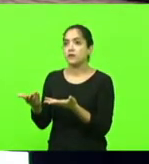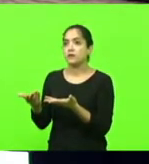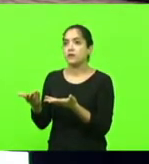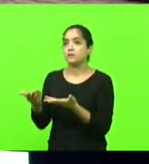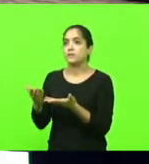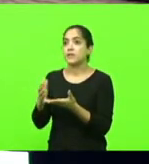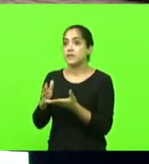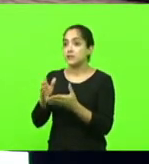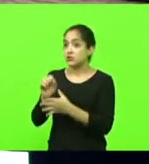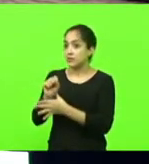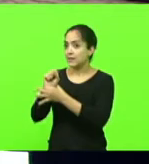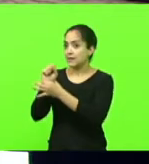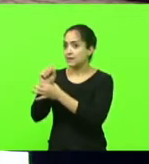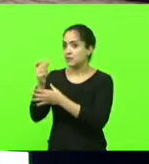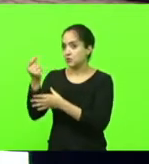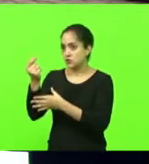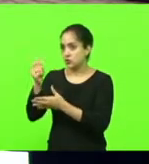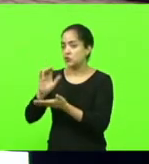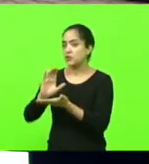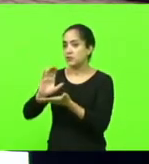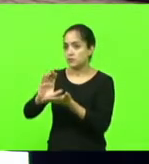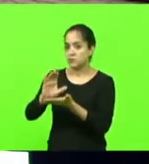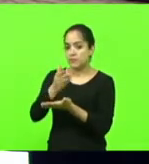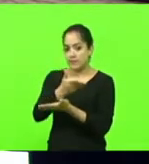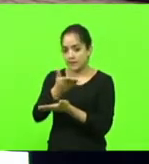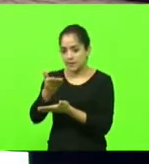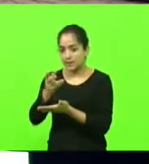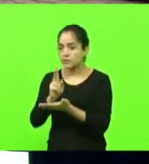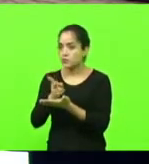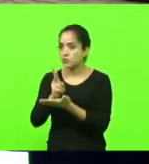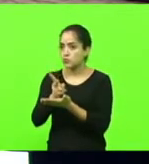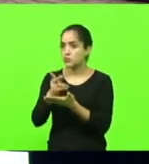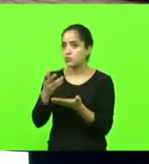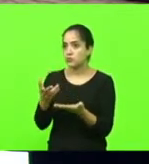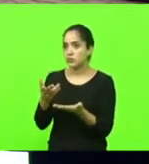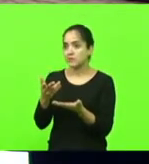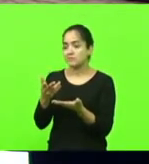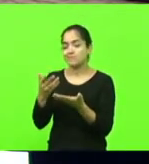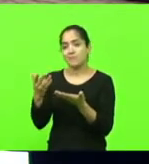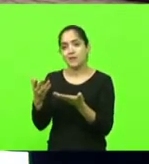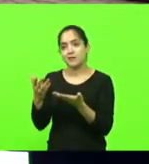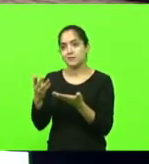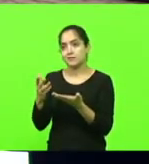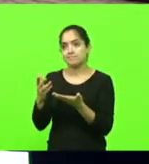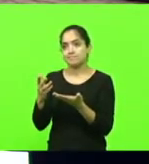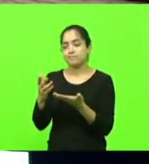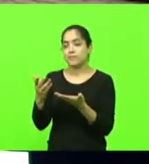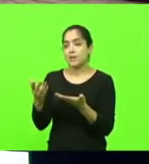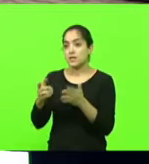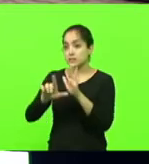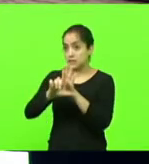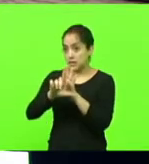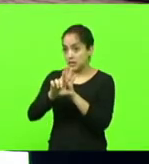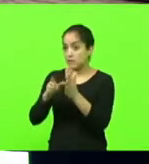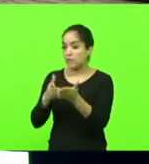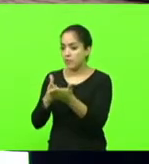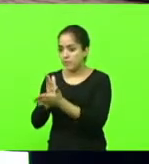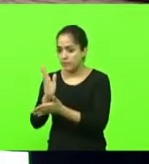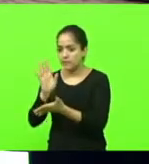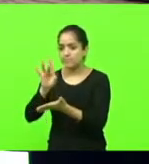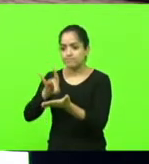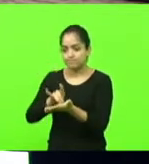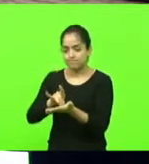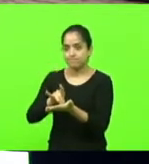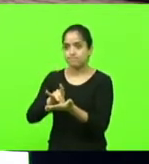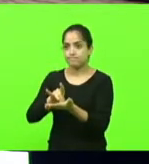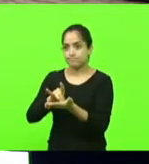inclusive de garantir recursos para que as pessoas possam fazer isso, a gente vê esse tipo de coisa acontecendo. Então, se a lei foi aprovada, foi sancionada,